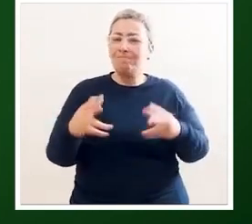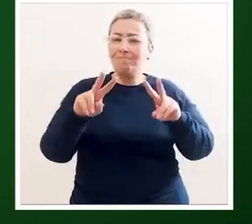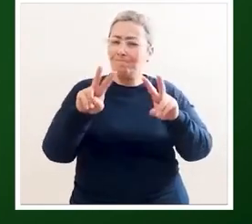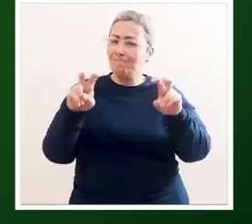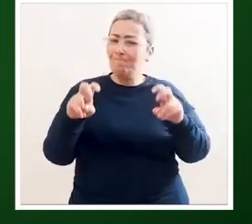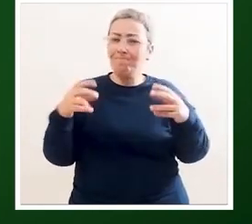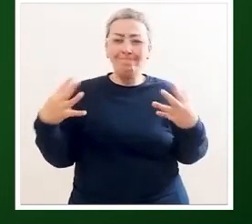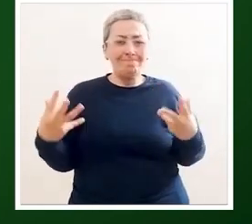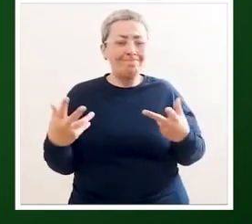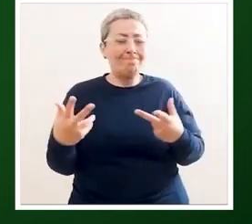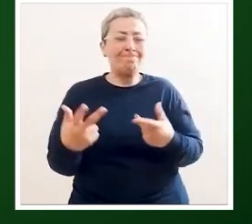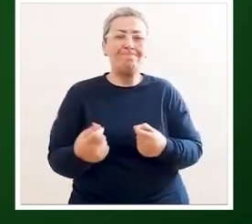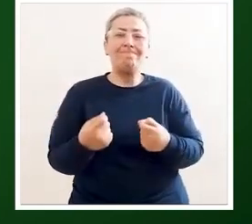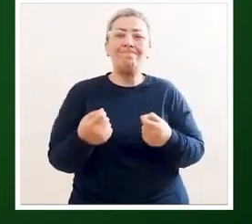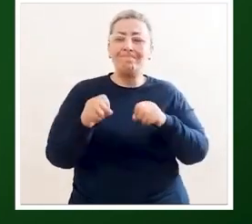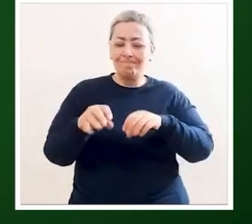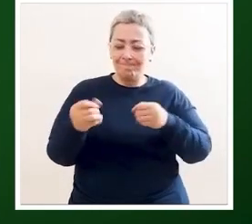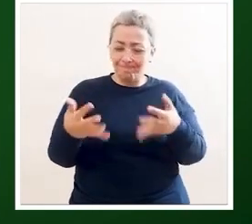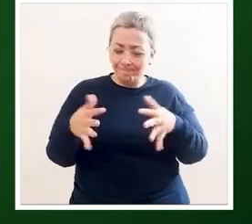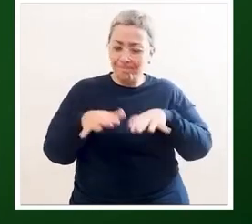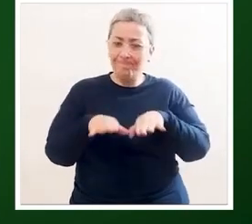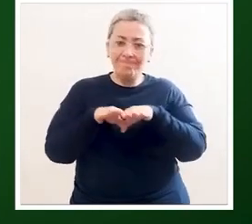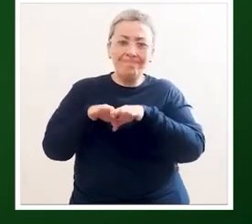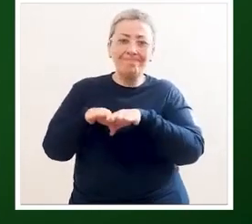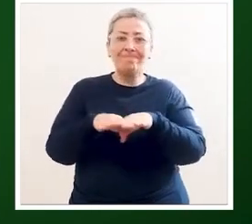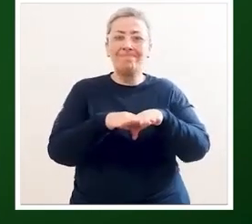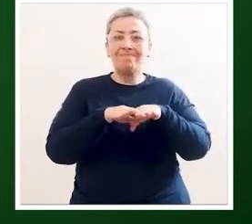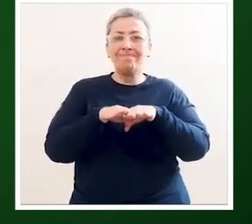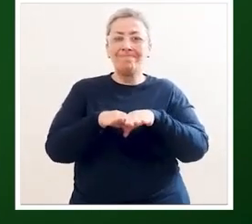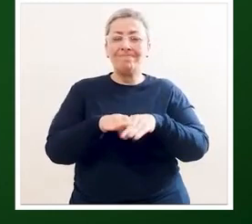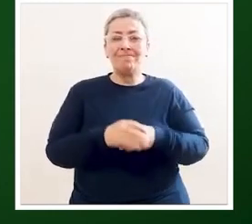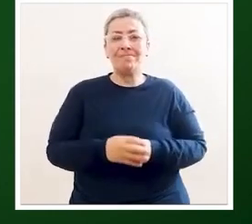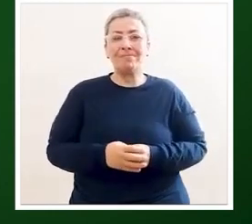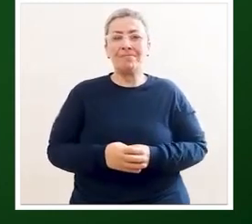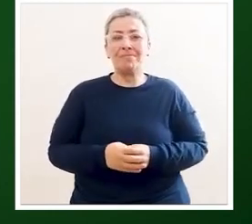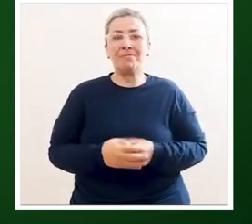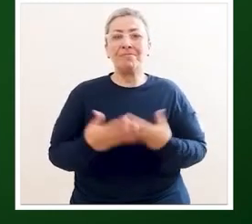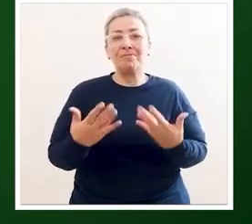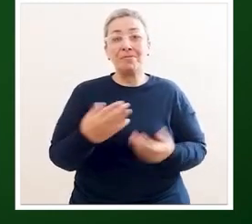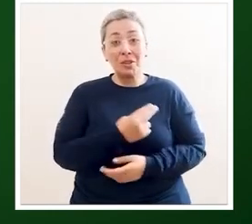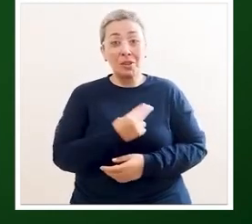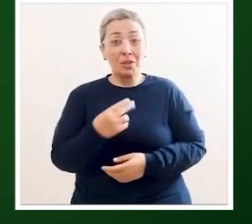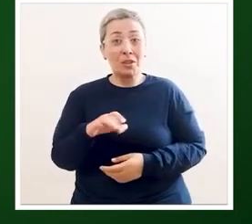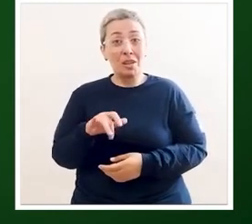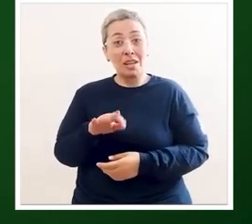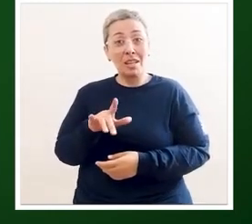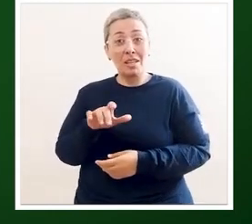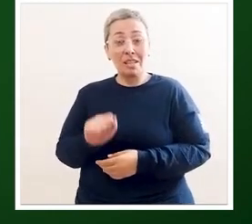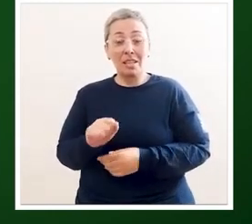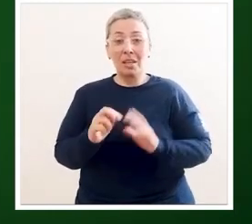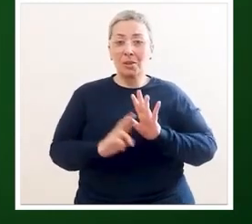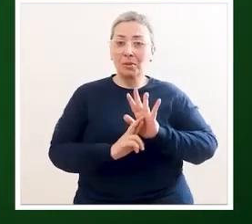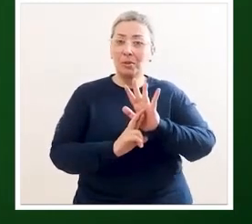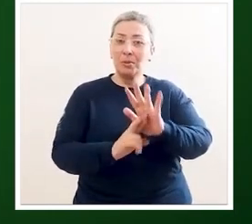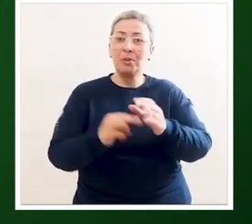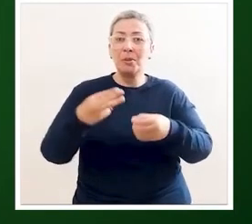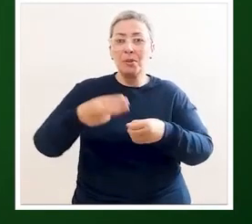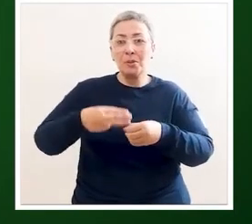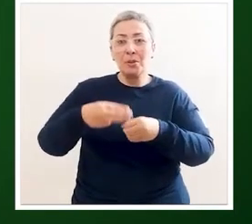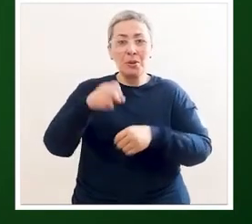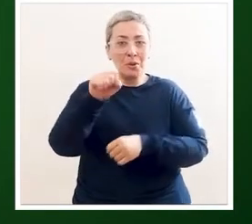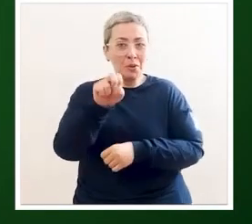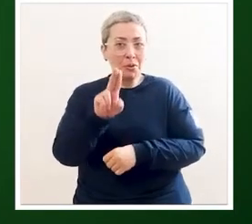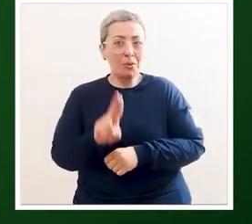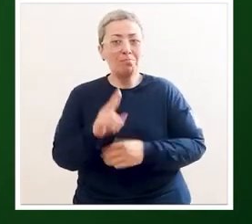que foi um tema muito rico educação inclusiva e equidade eu sou a Clara representando